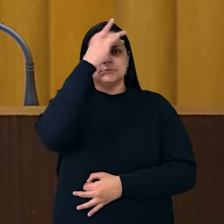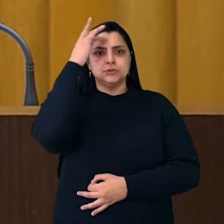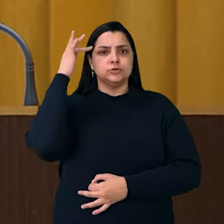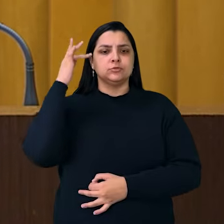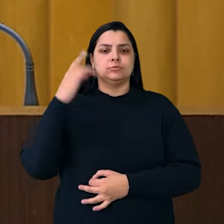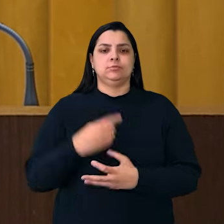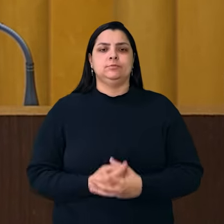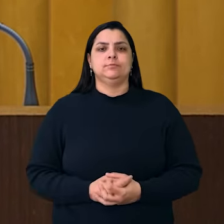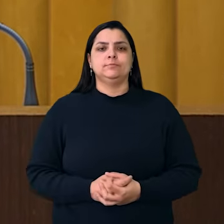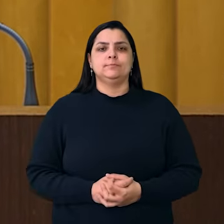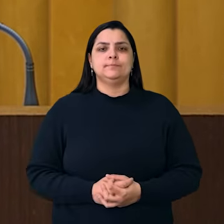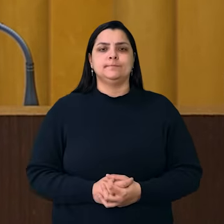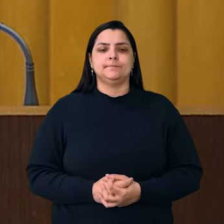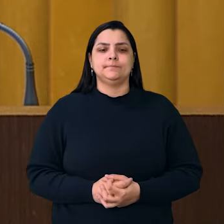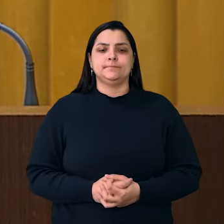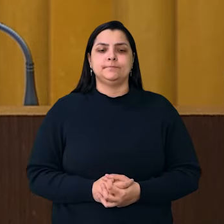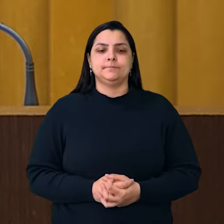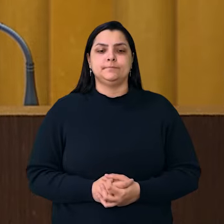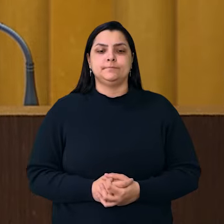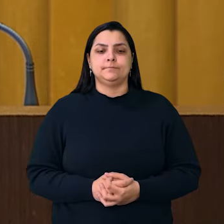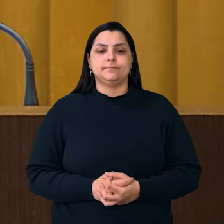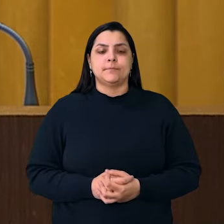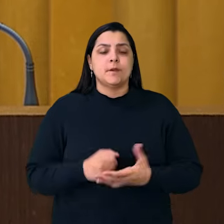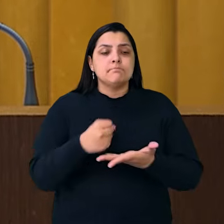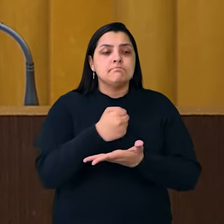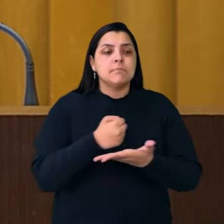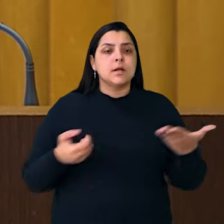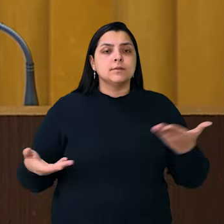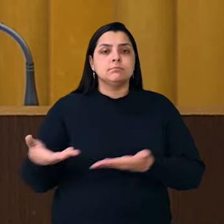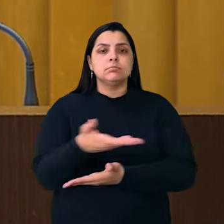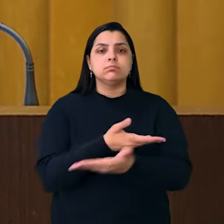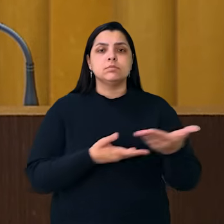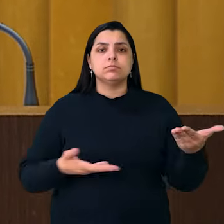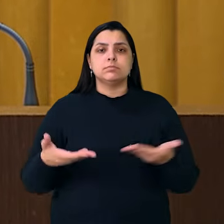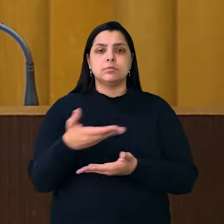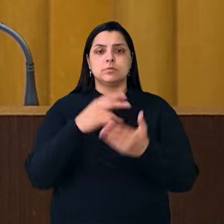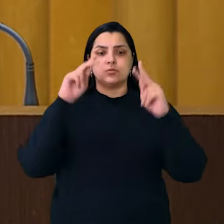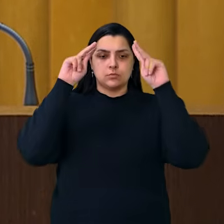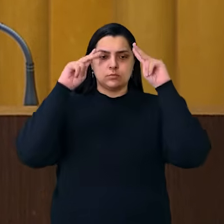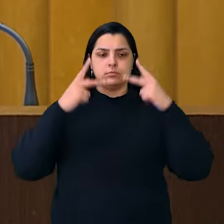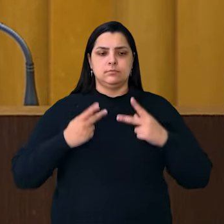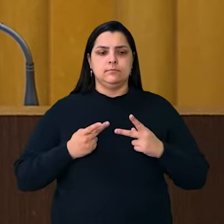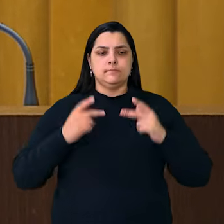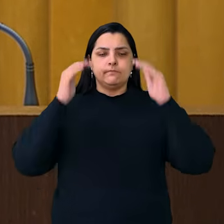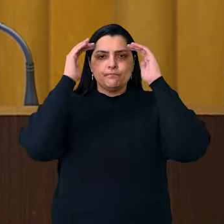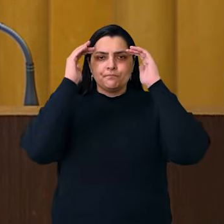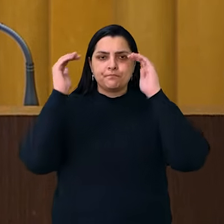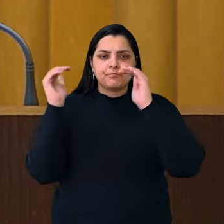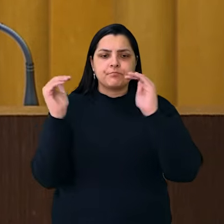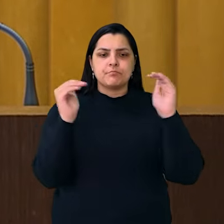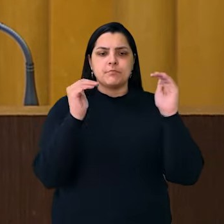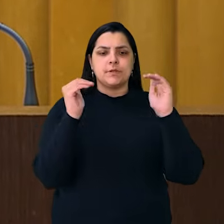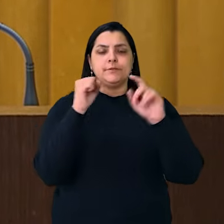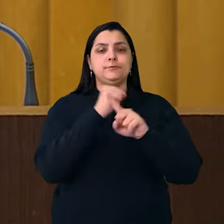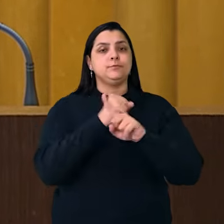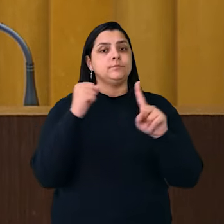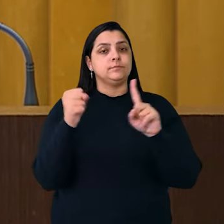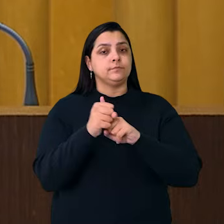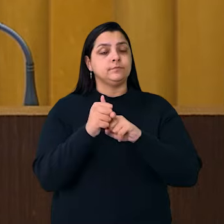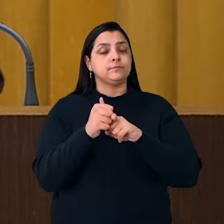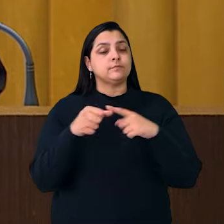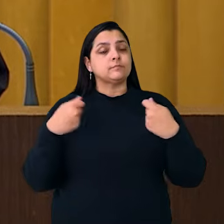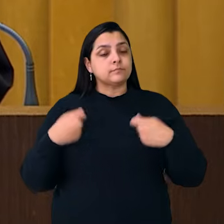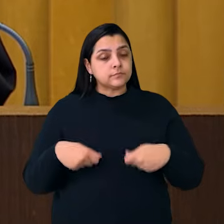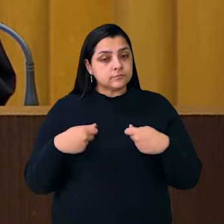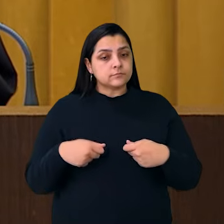pessoa e toda a estrutura da convivência humana e todo o respeito que a sociedade